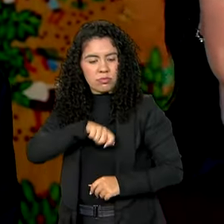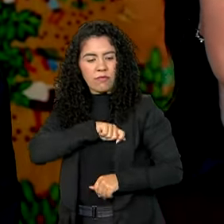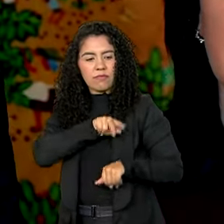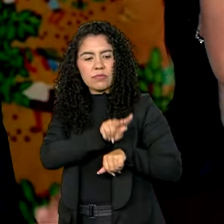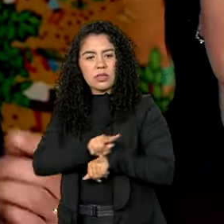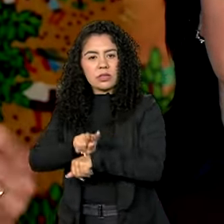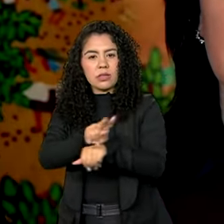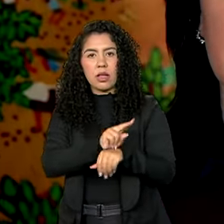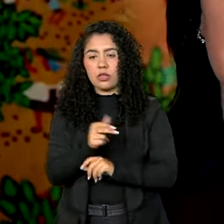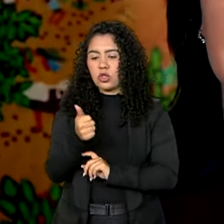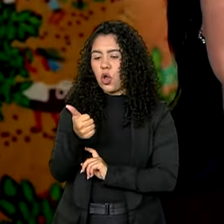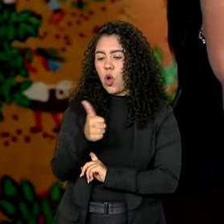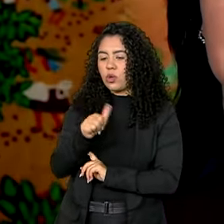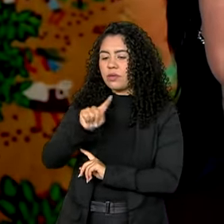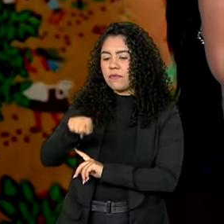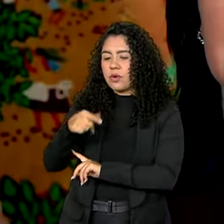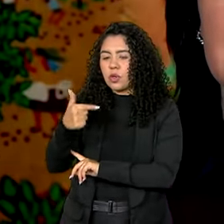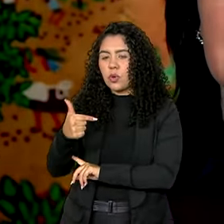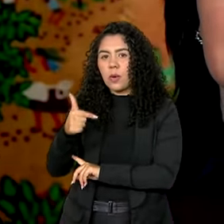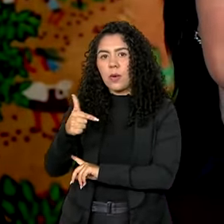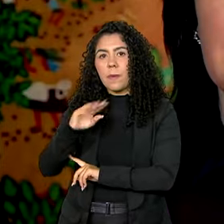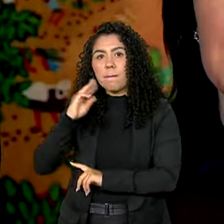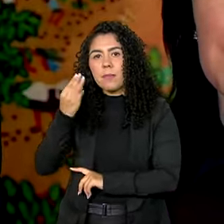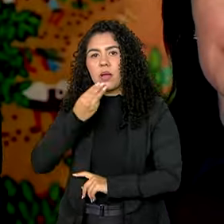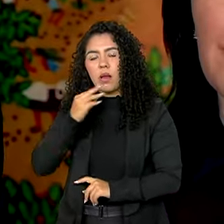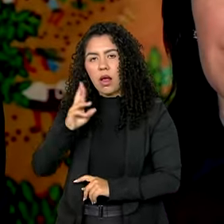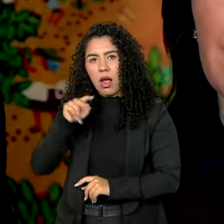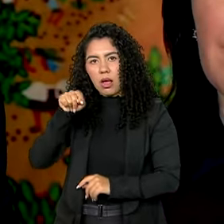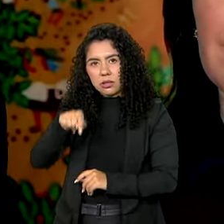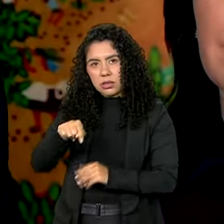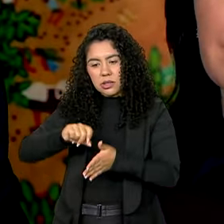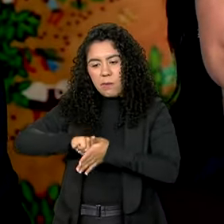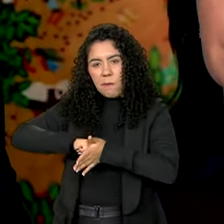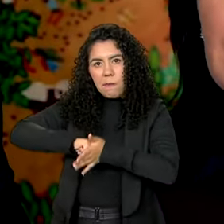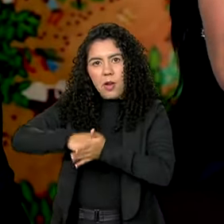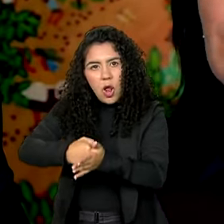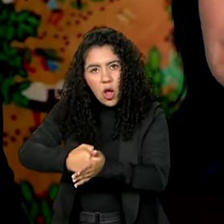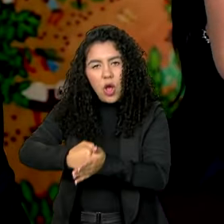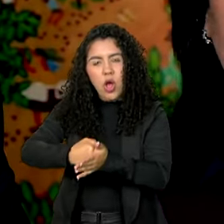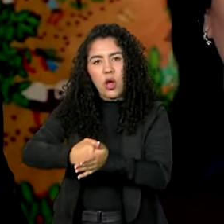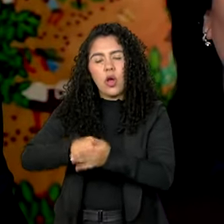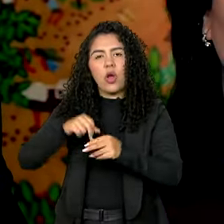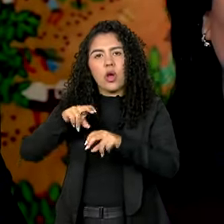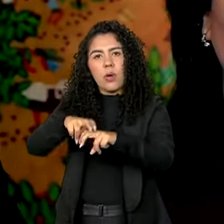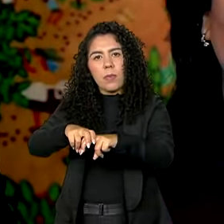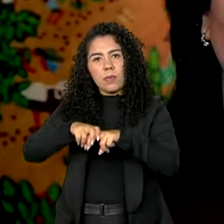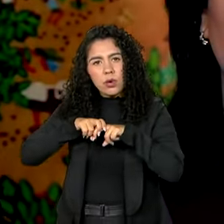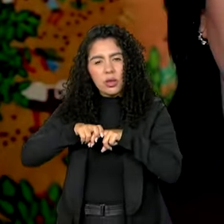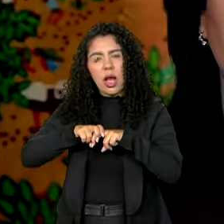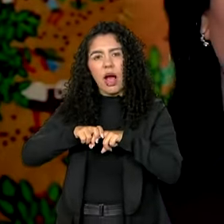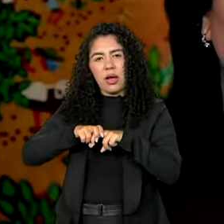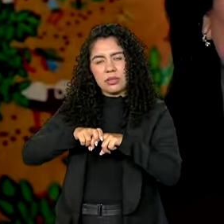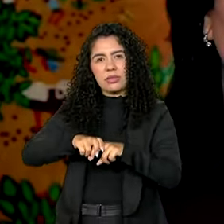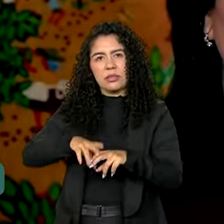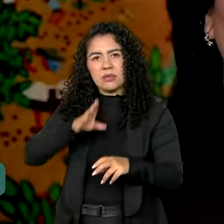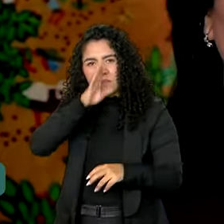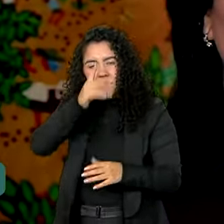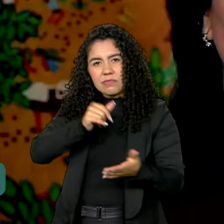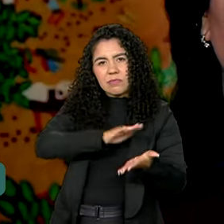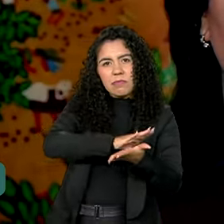bilhões de bloqueio em virtude de um excesso de dispêndio acima dos